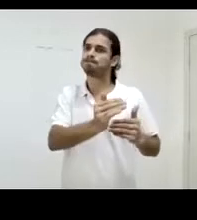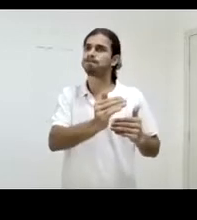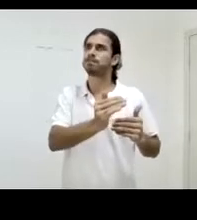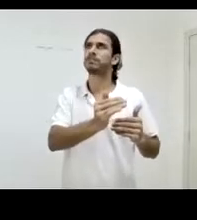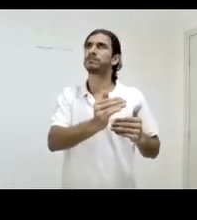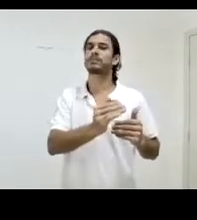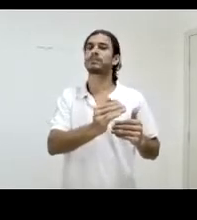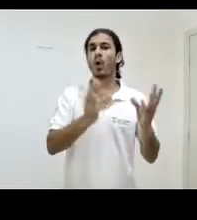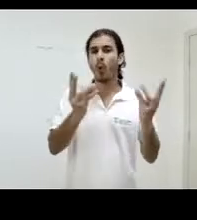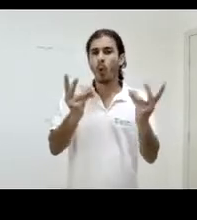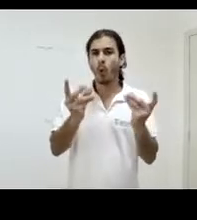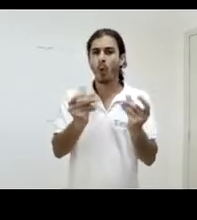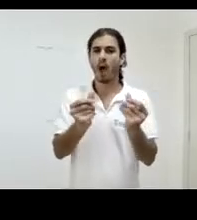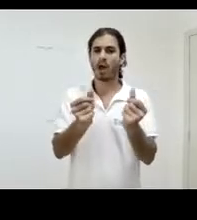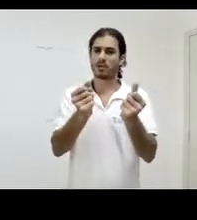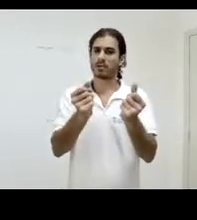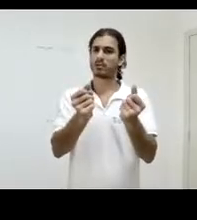trimestre de 2022,